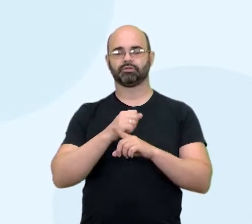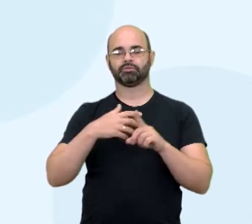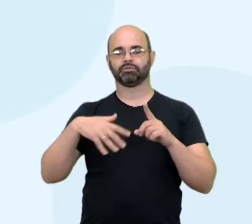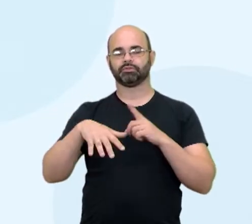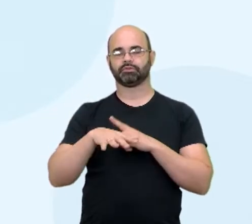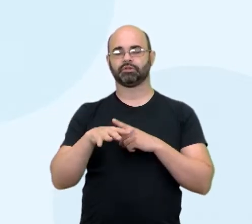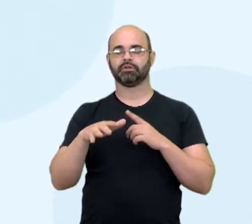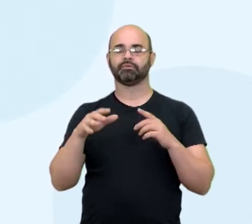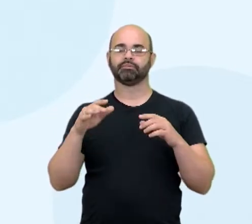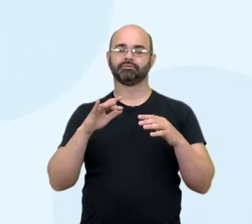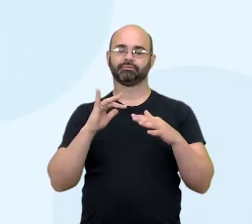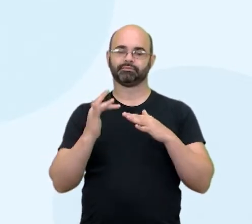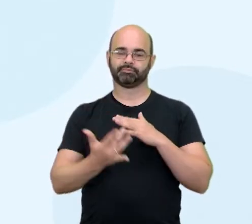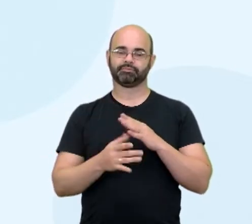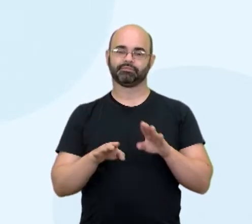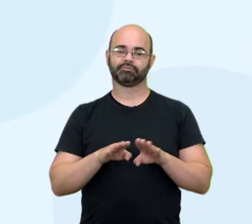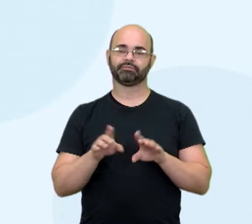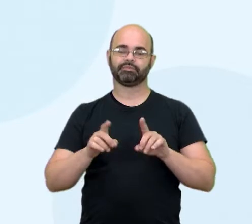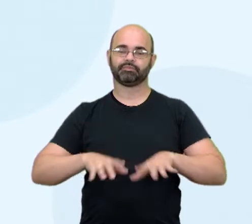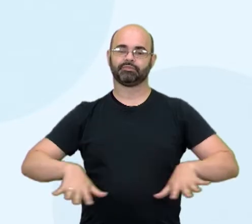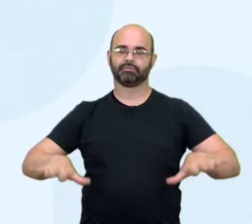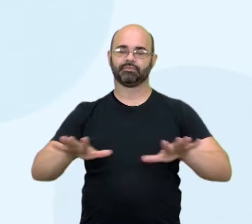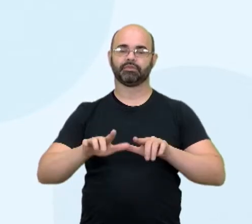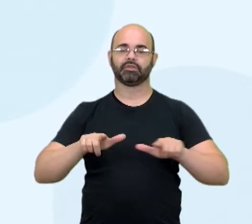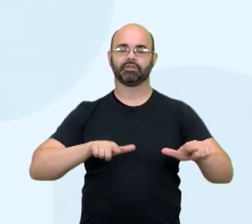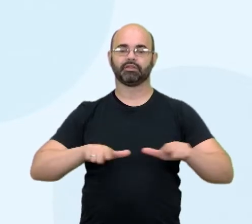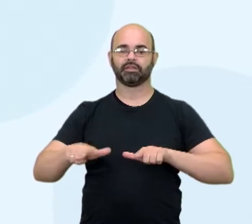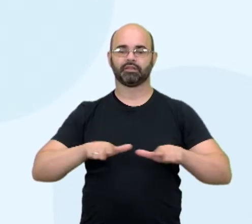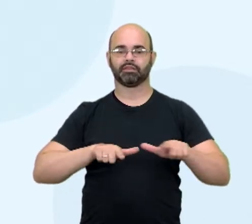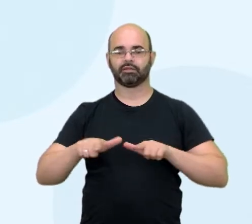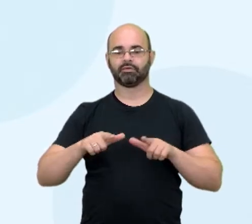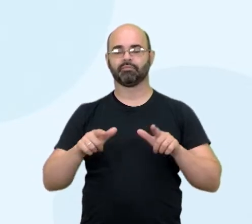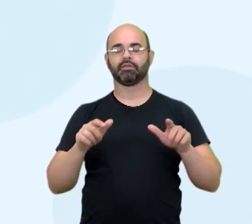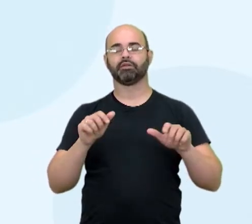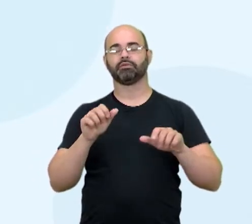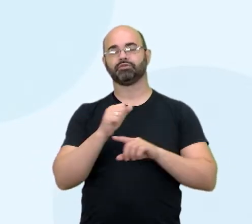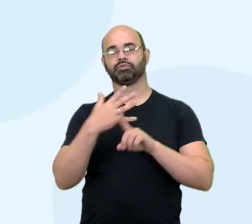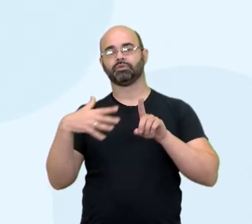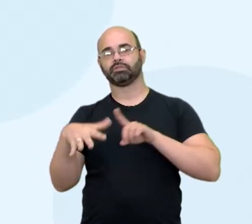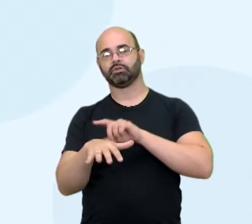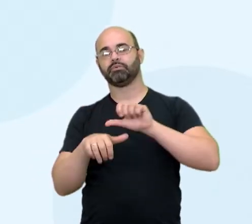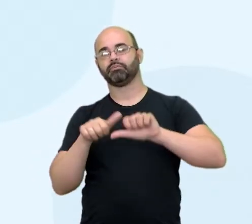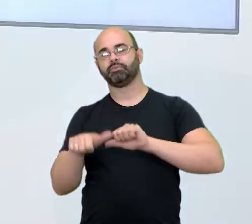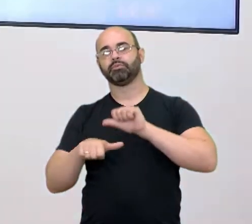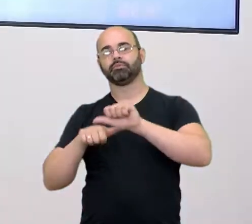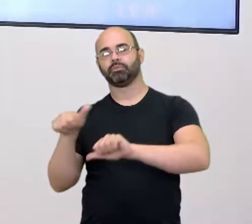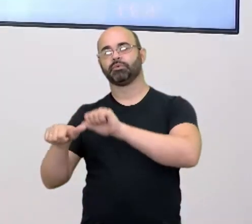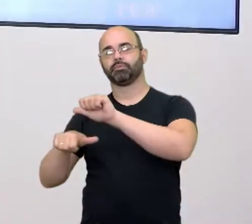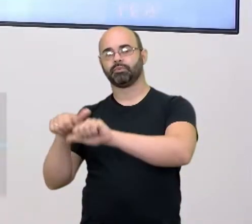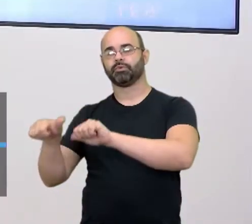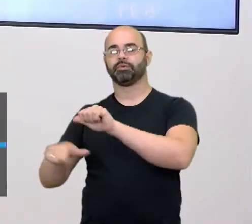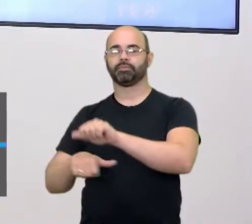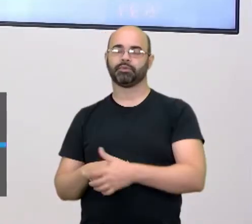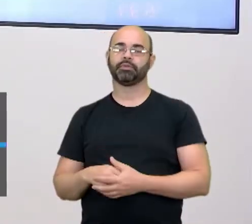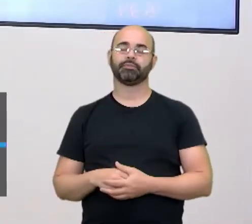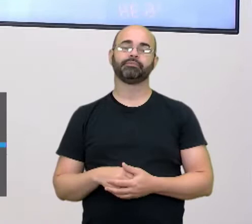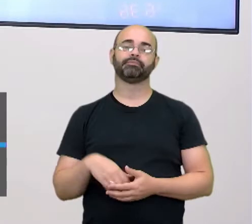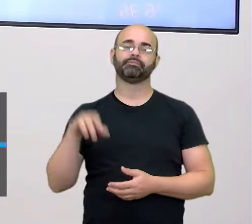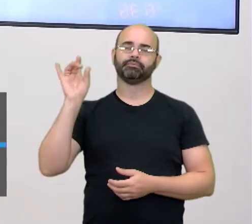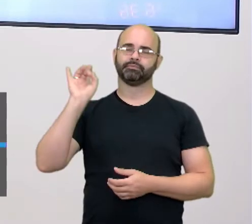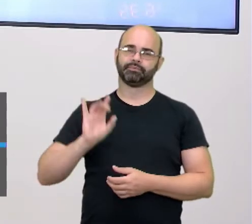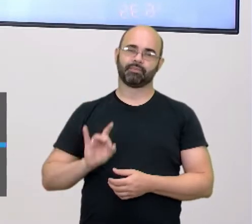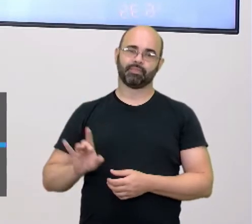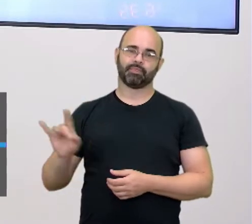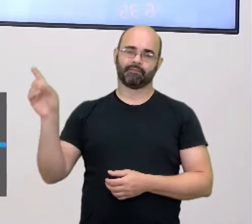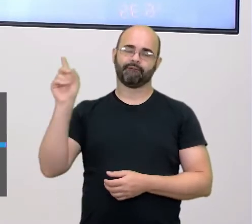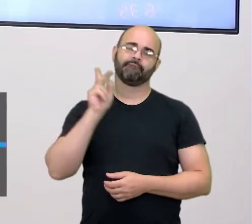sociais, demografia e trabalho. Cada um deles aí com atividades integradas específicas, e cada um, né, o seu professor,